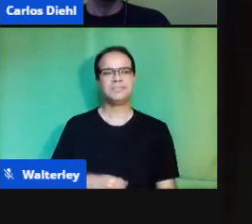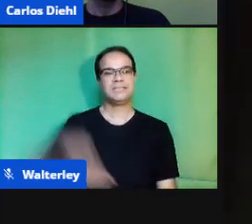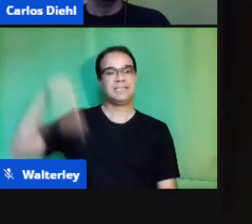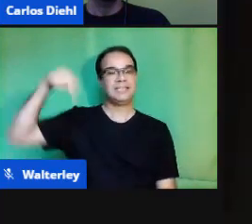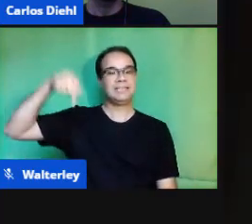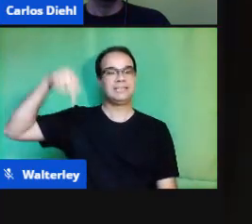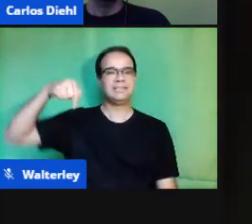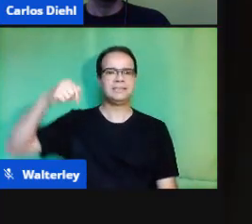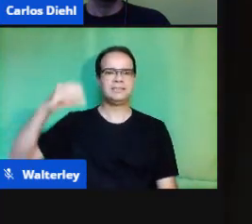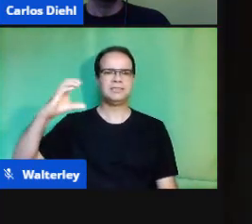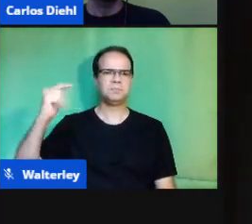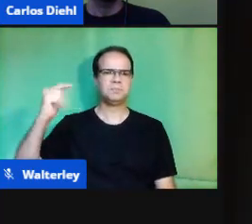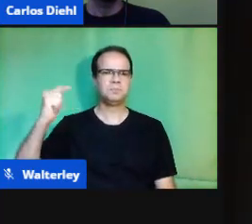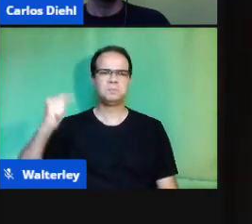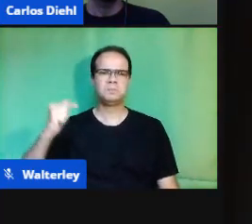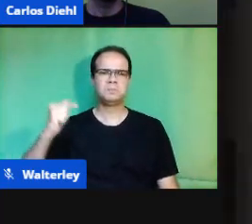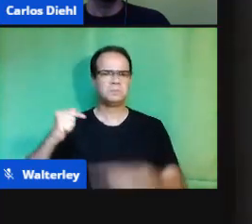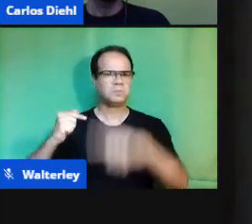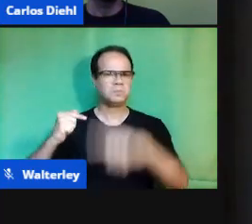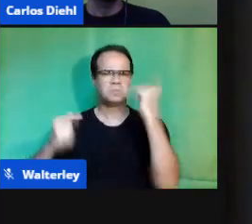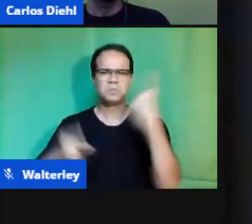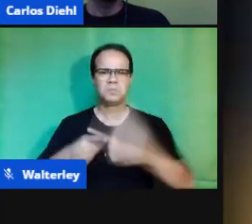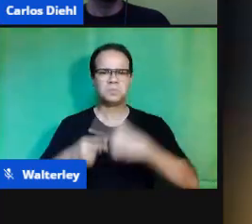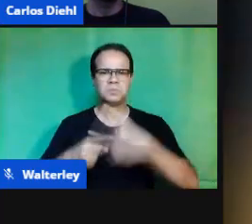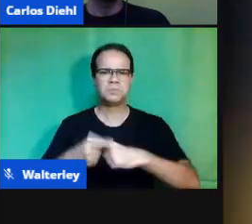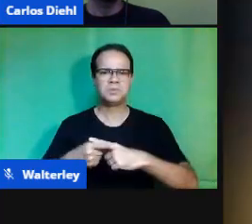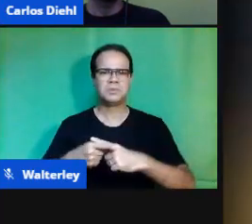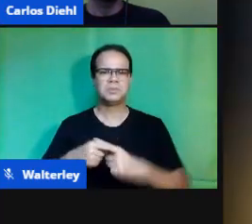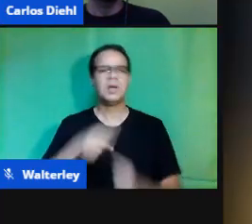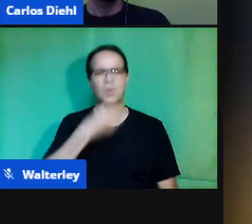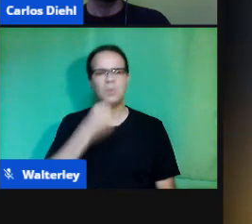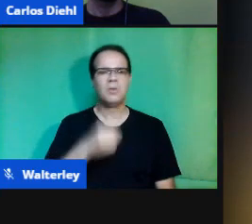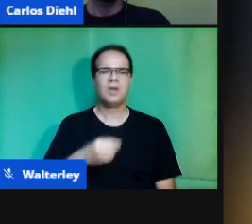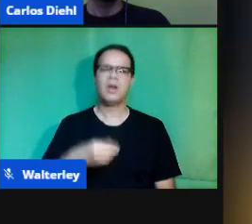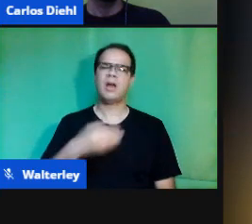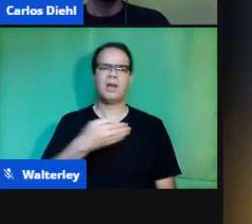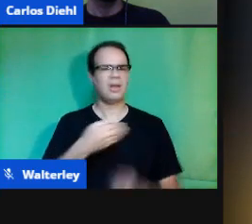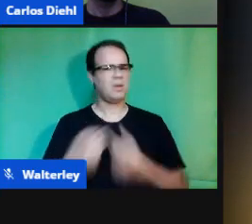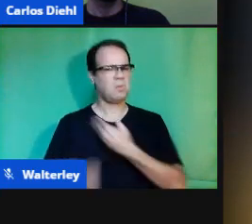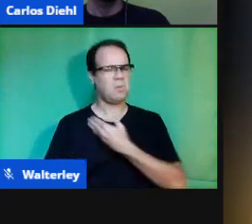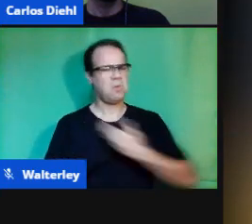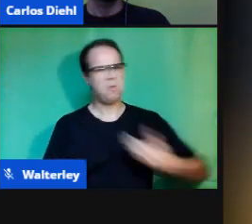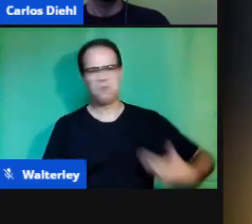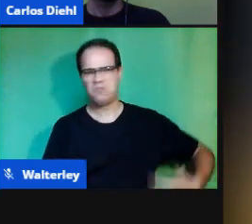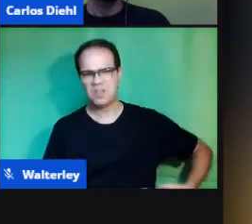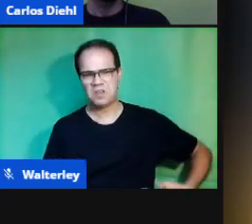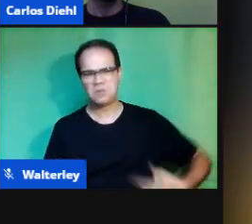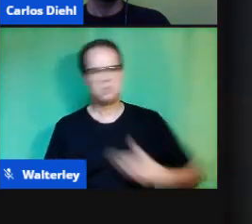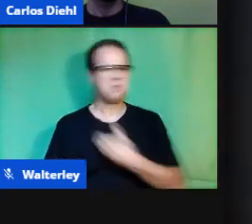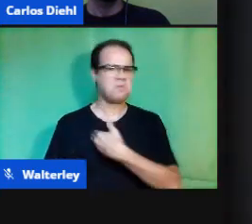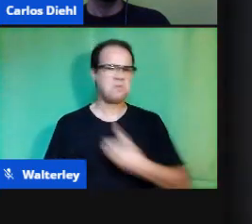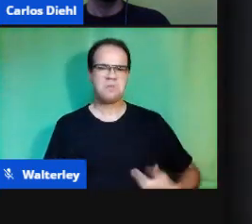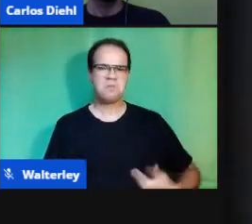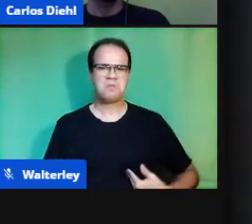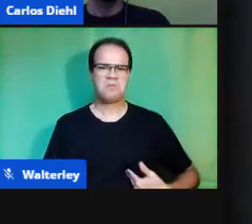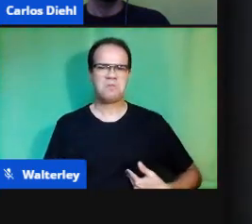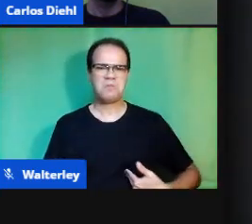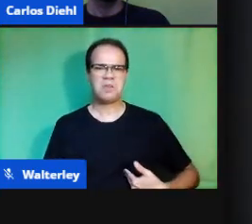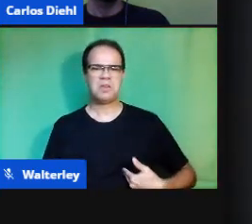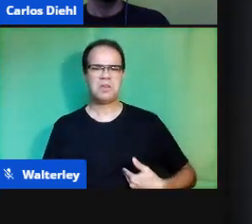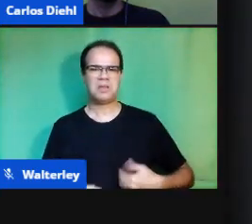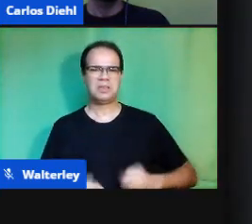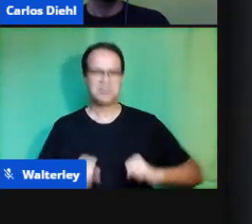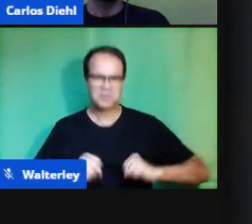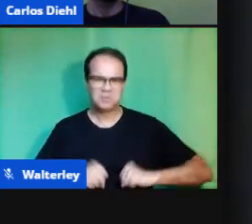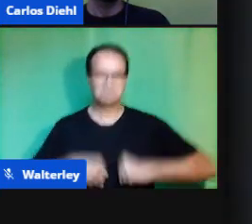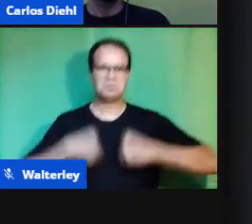do Mato Grosso do Sul a perder a vaga. Eu acho que por parte do governo do estado, principalmente, houve um empenho que deixou a desejar,